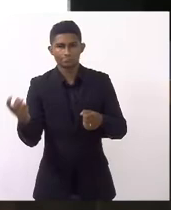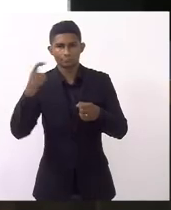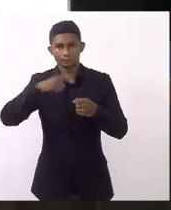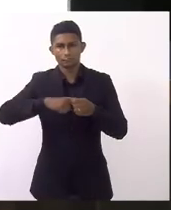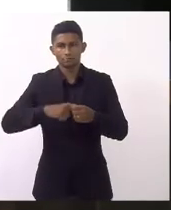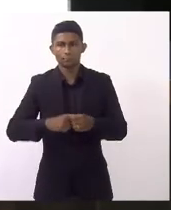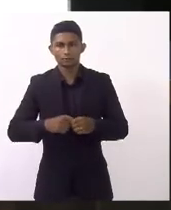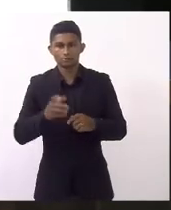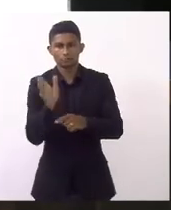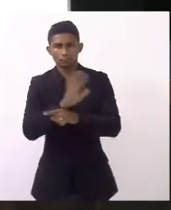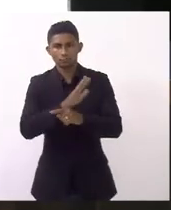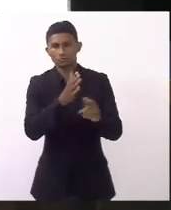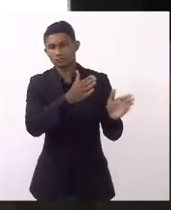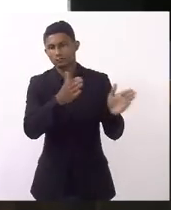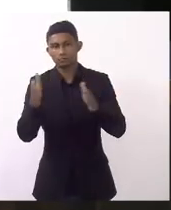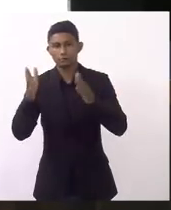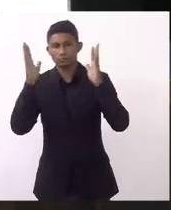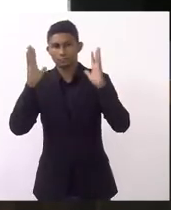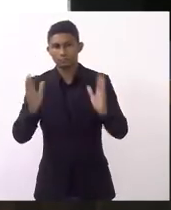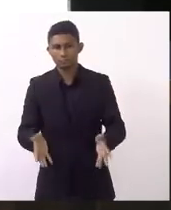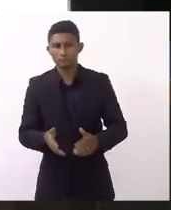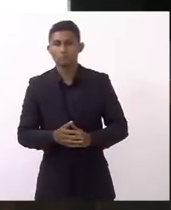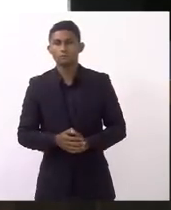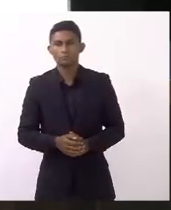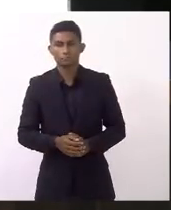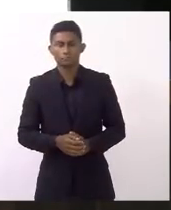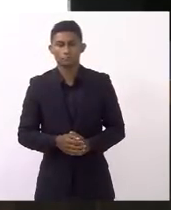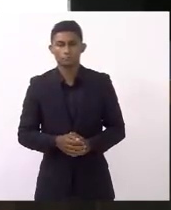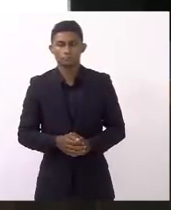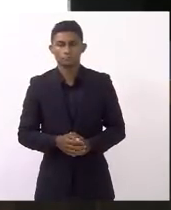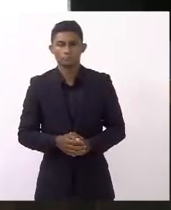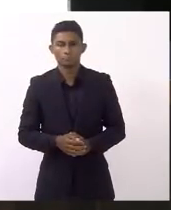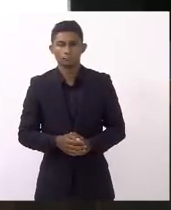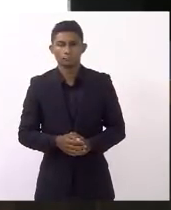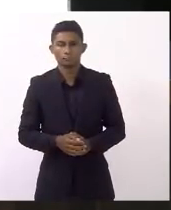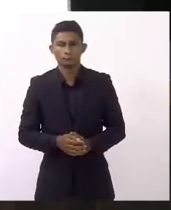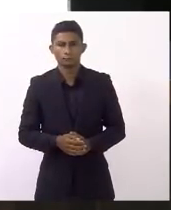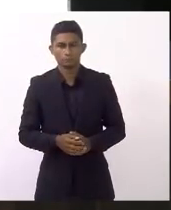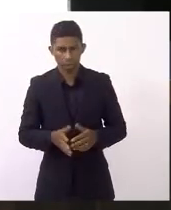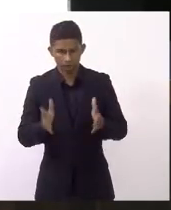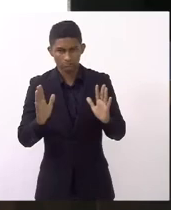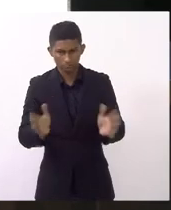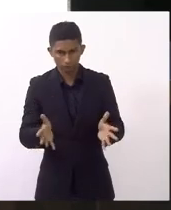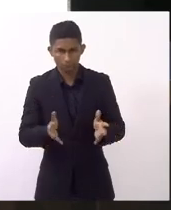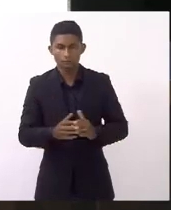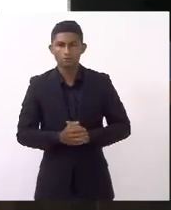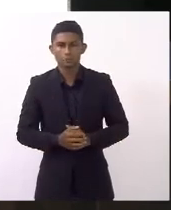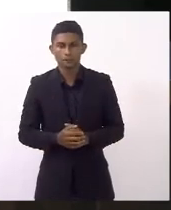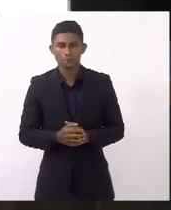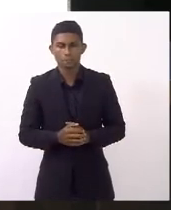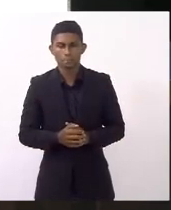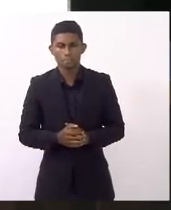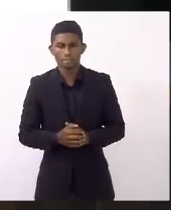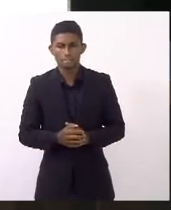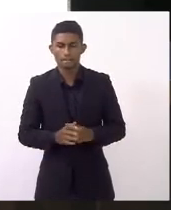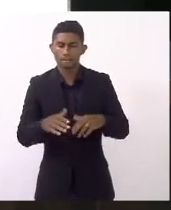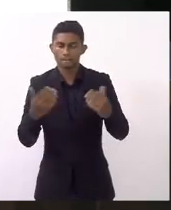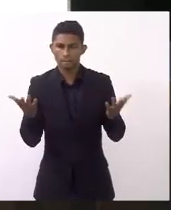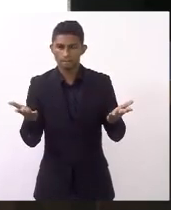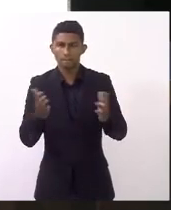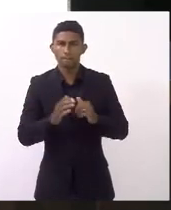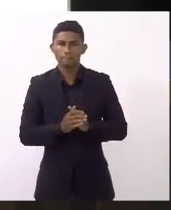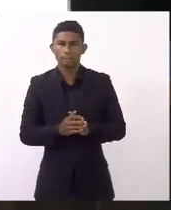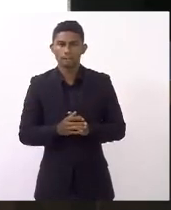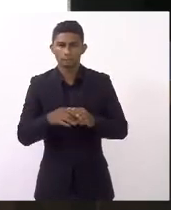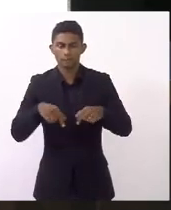passou vídeo só para confirmar com a TV alerj se já foi então